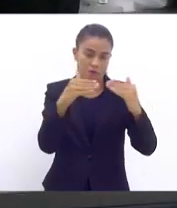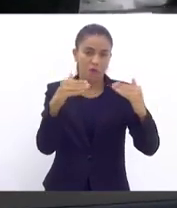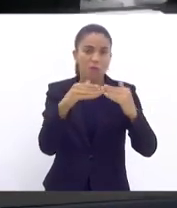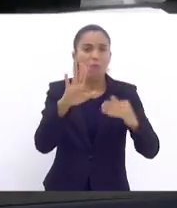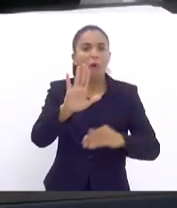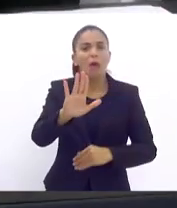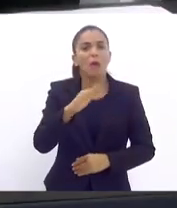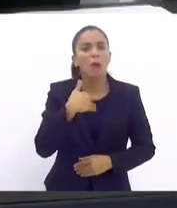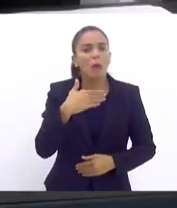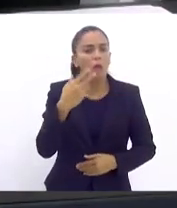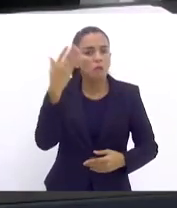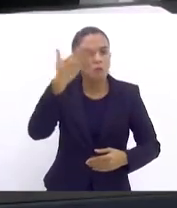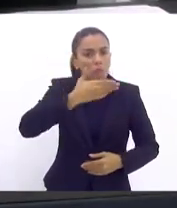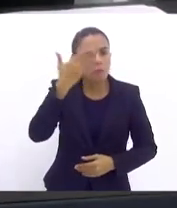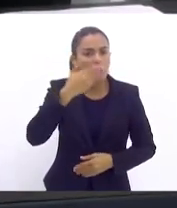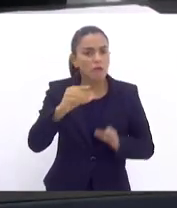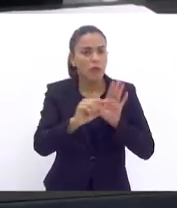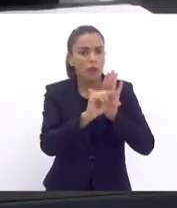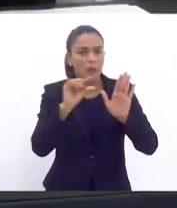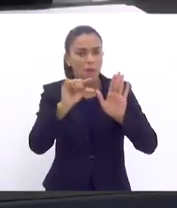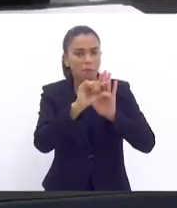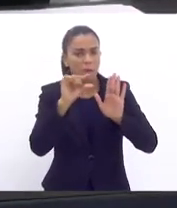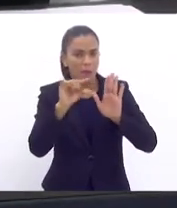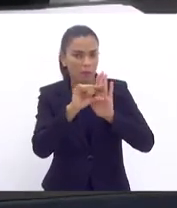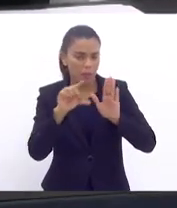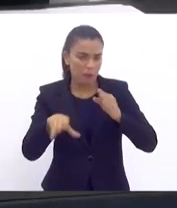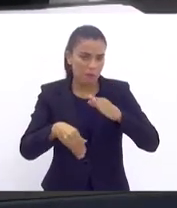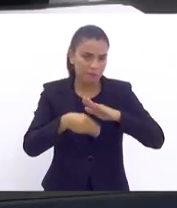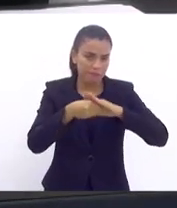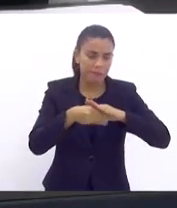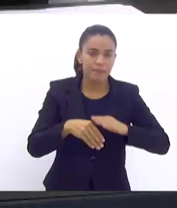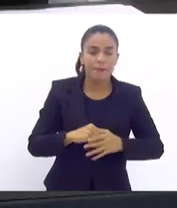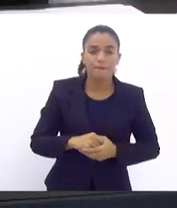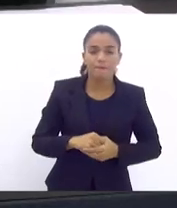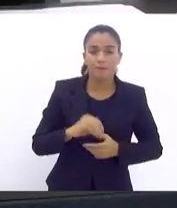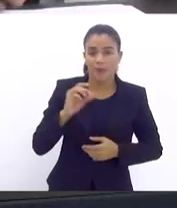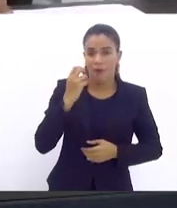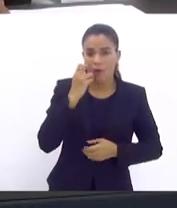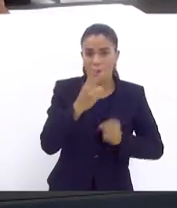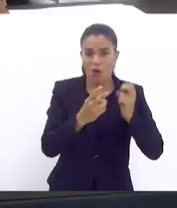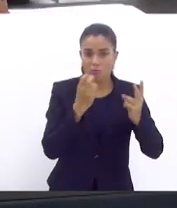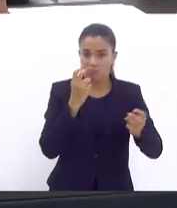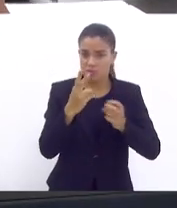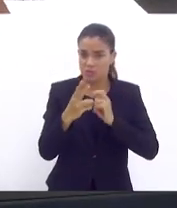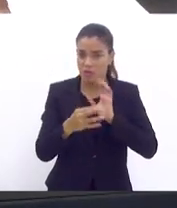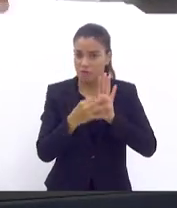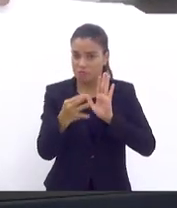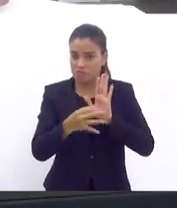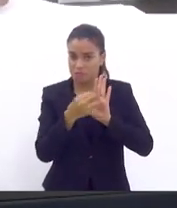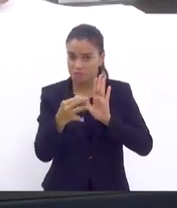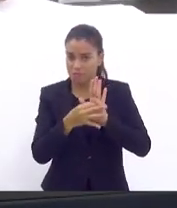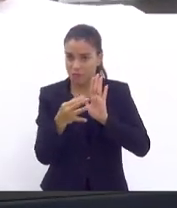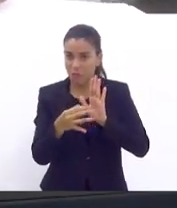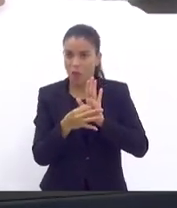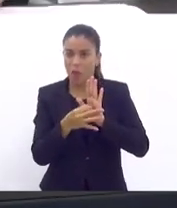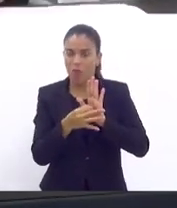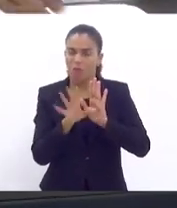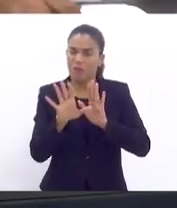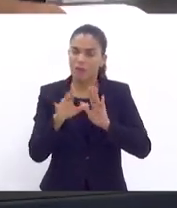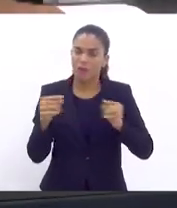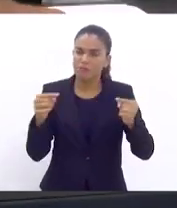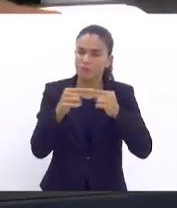essas emendas já que ela discussão que quando a gente recebe os pareceres vem assim pela constitucionalidade com emenda